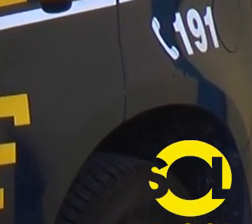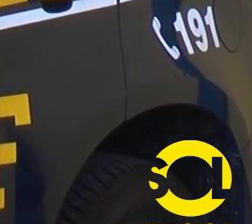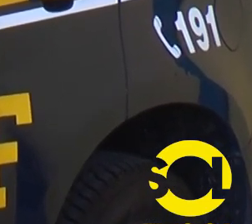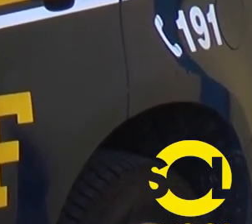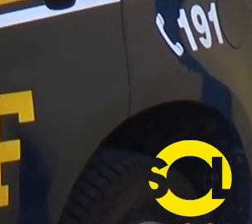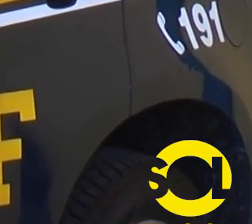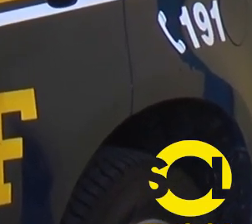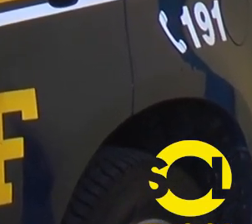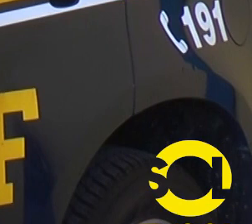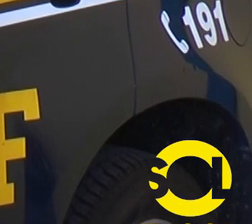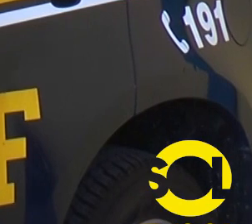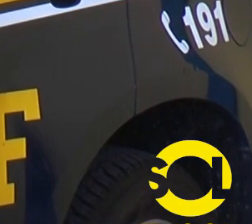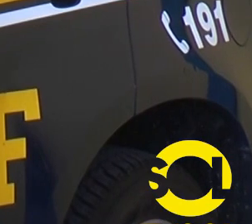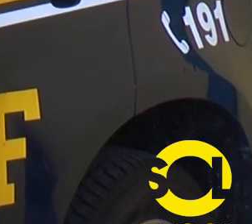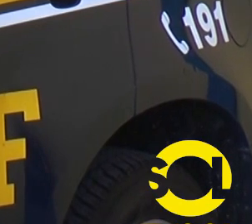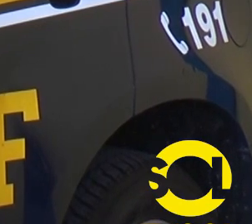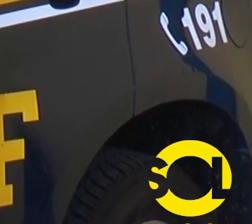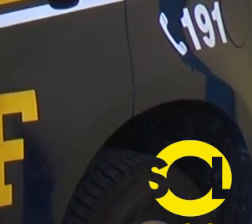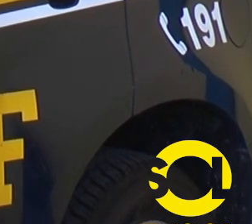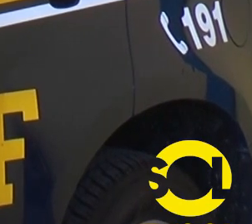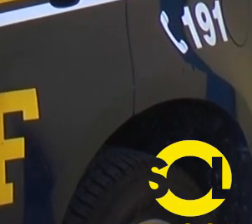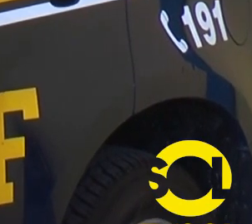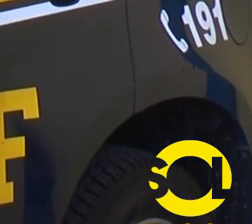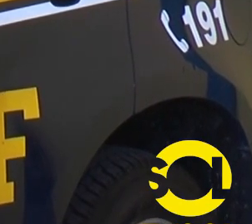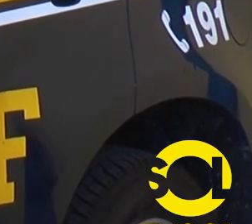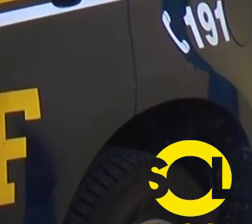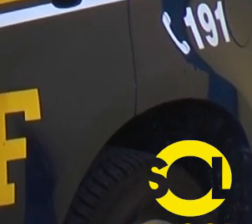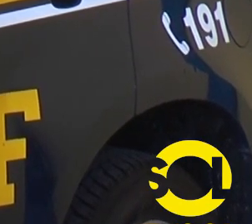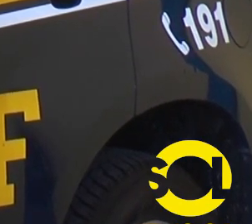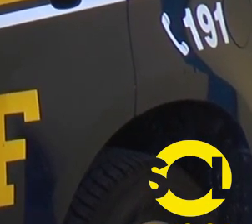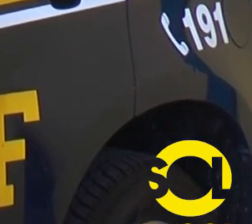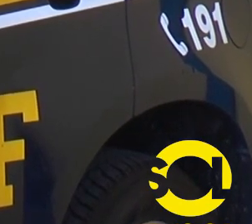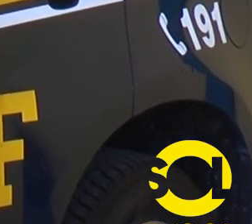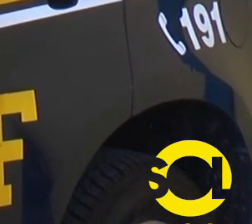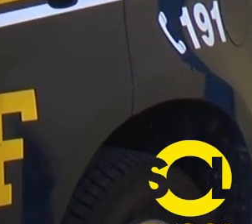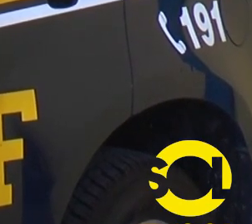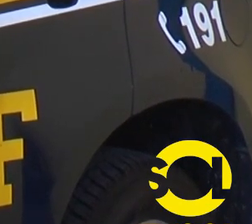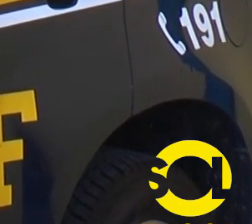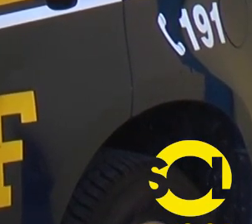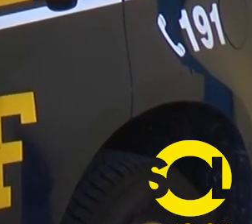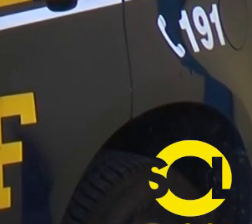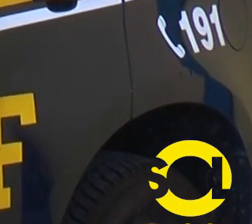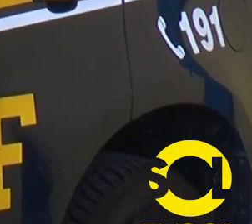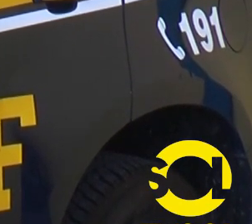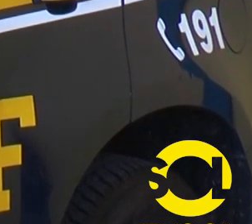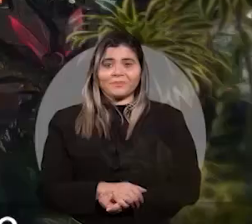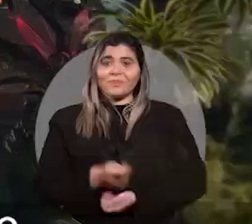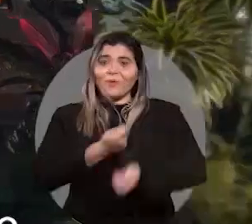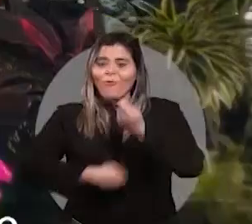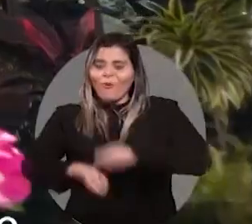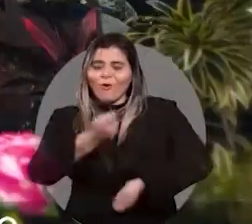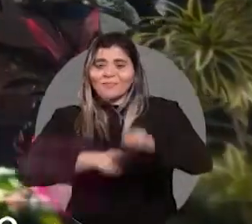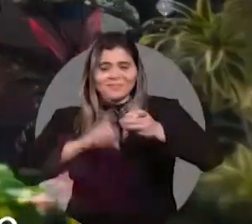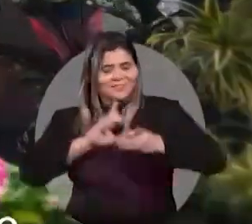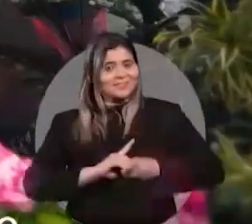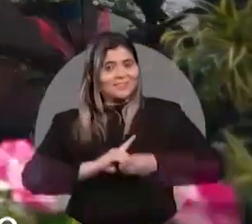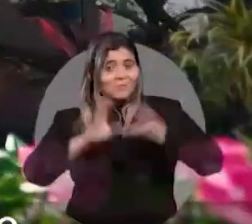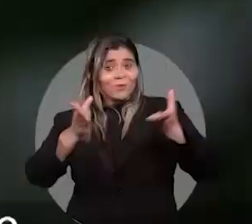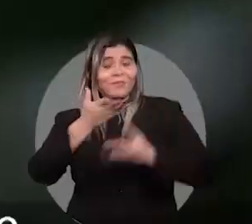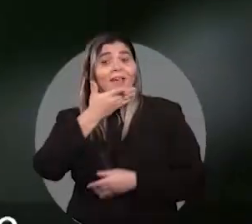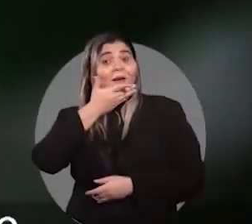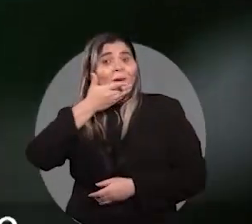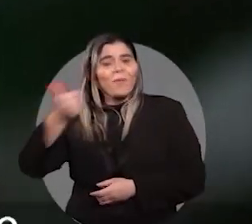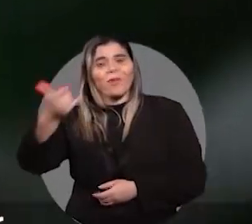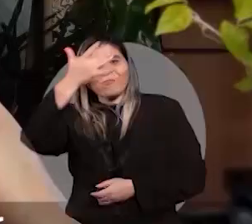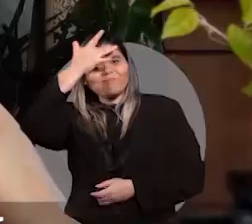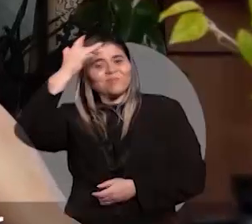de investigação pela equipe para identificar quais foram as causas principais desse acidente, que constarão no boletim de acidente. O orçamento democrático